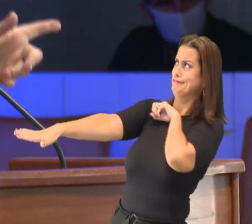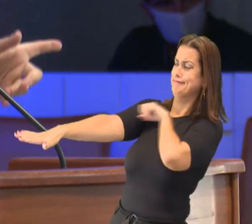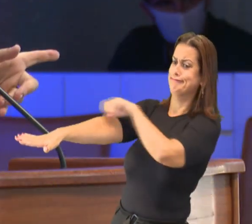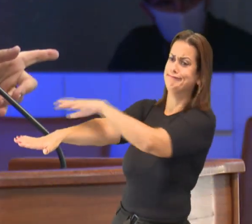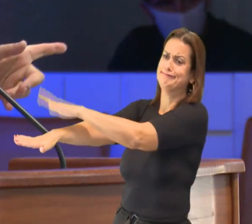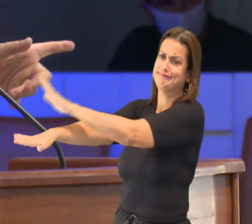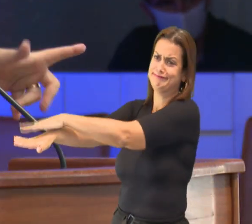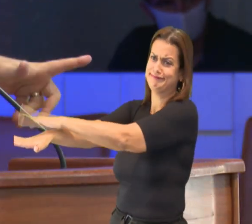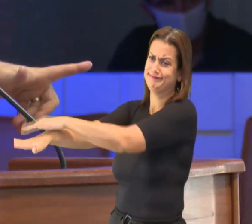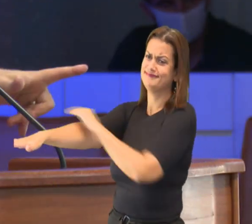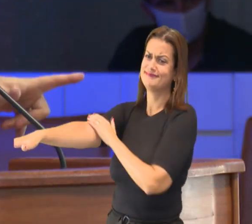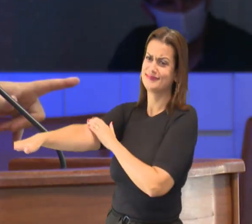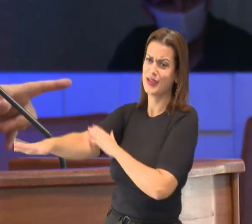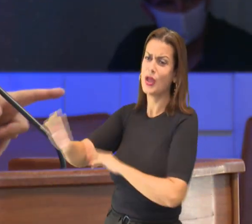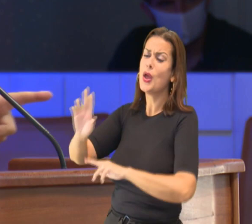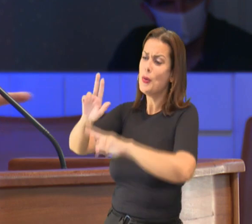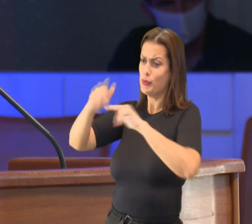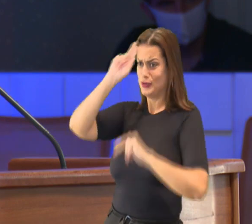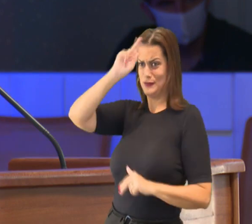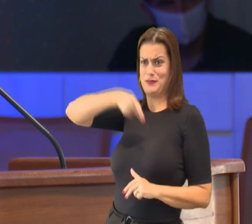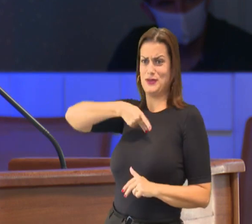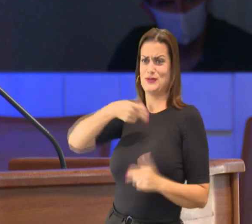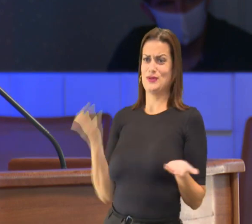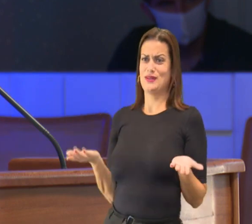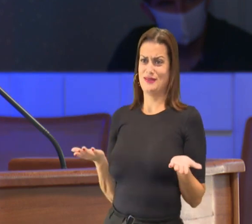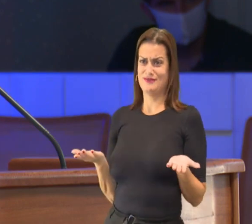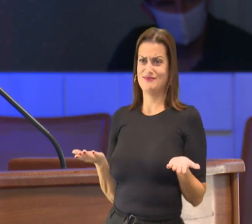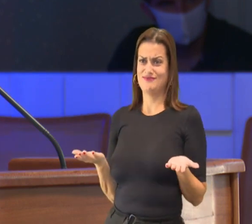Por isso que ele era pessoal,